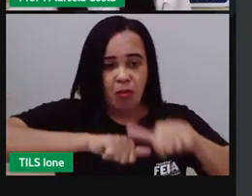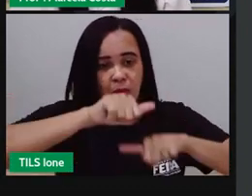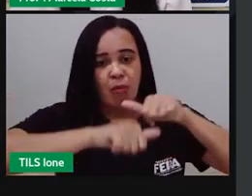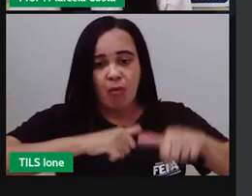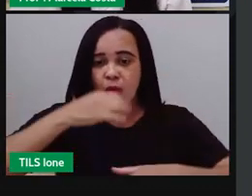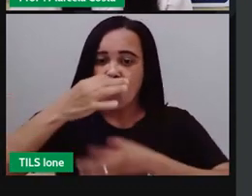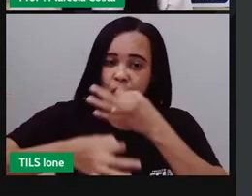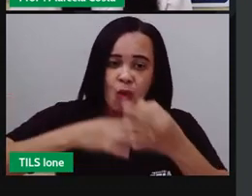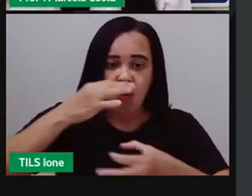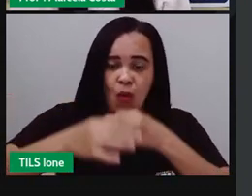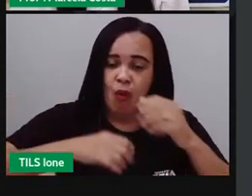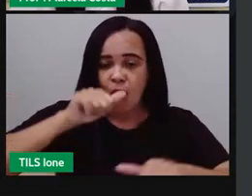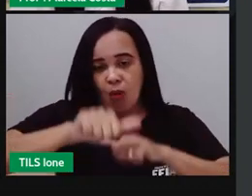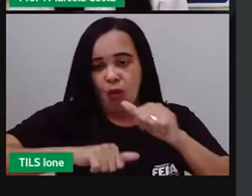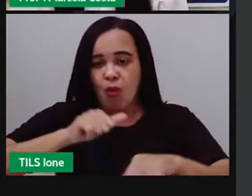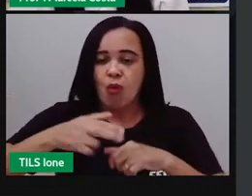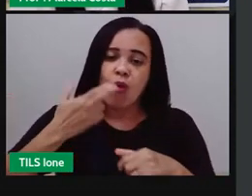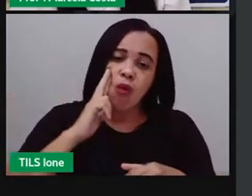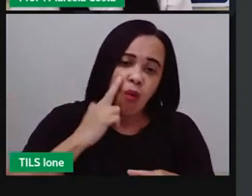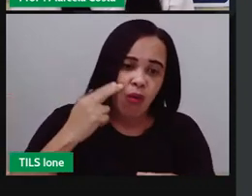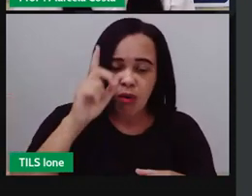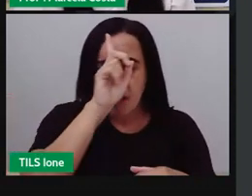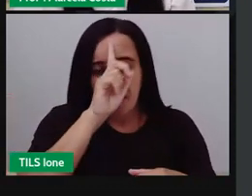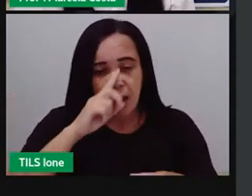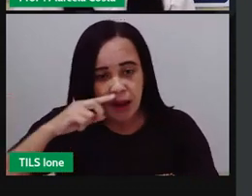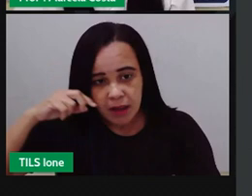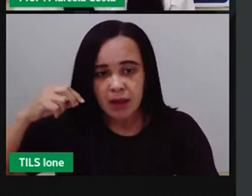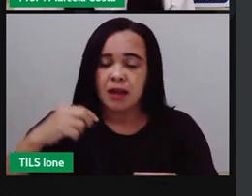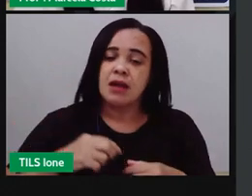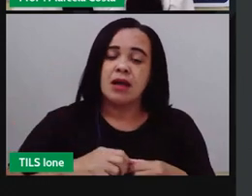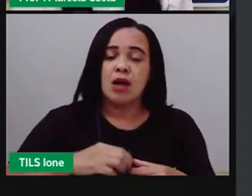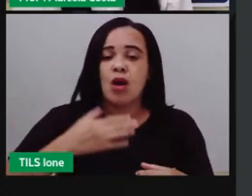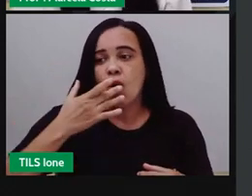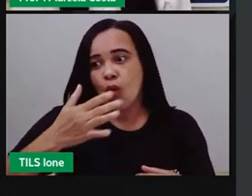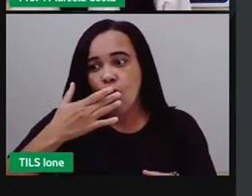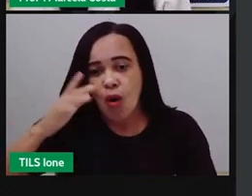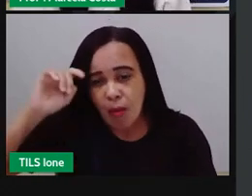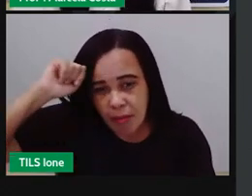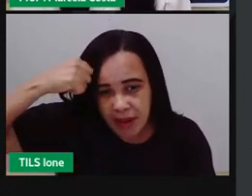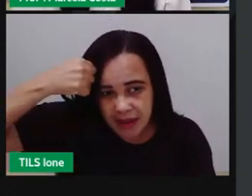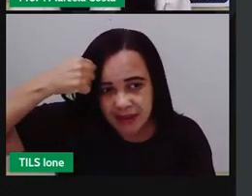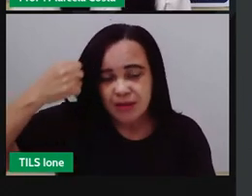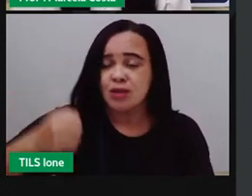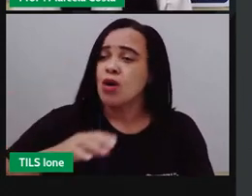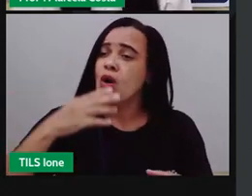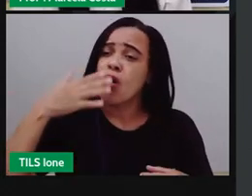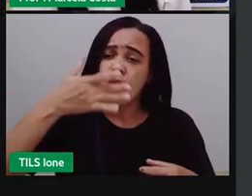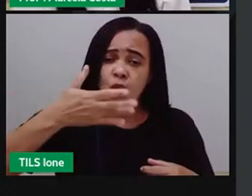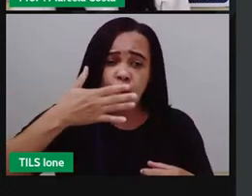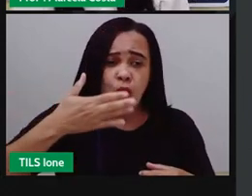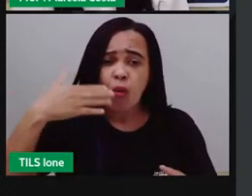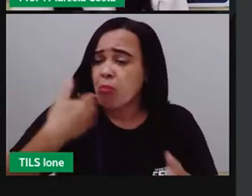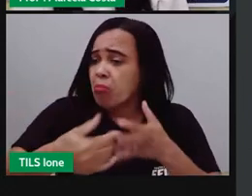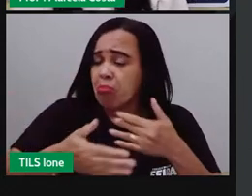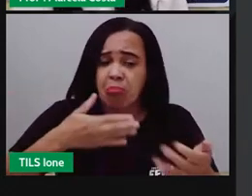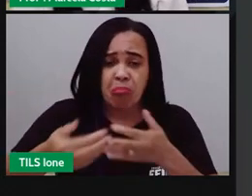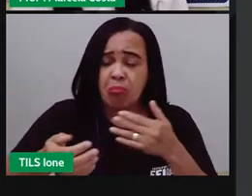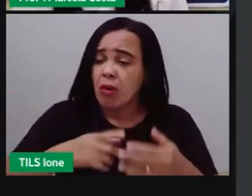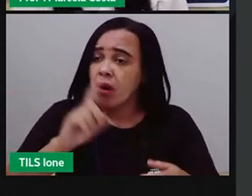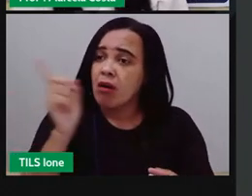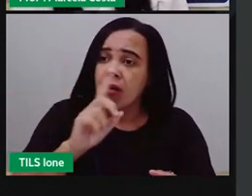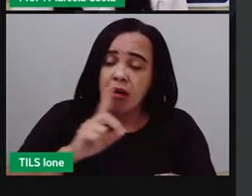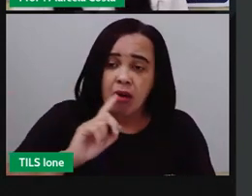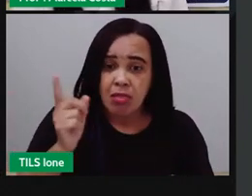Ficava roxo, amarelo. Ficava cor de pavão. Ficava de toda cor. Não sabia dizer não.